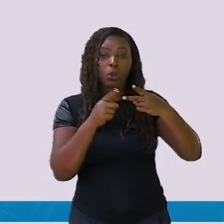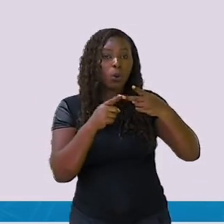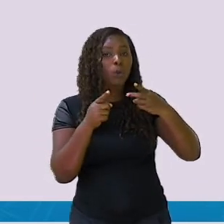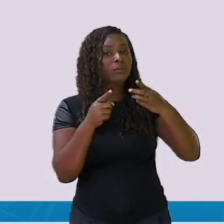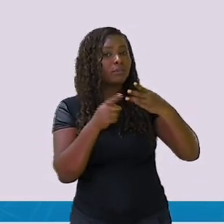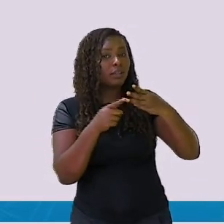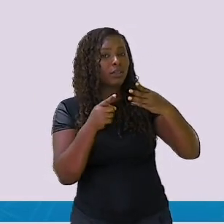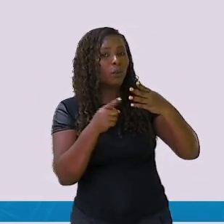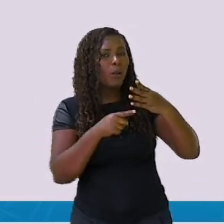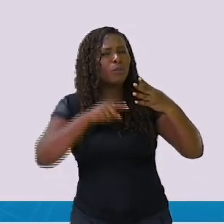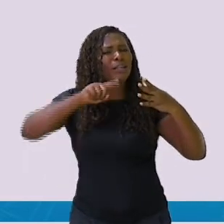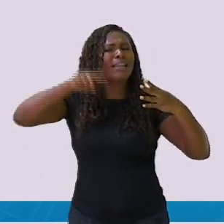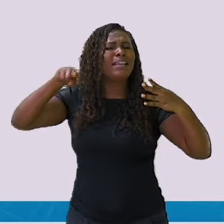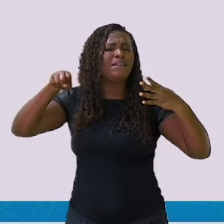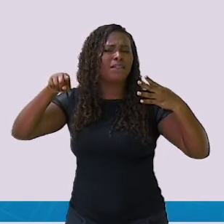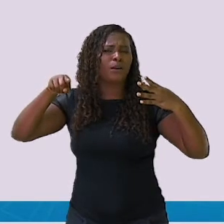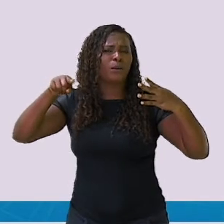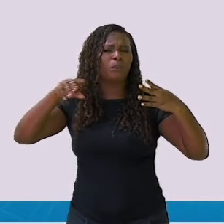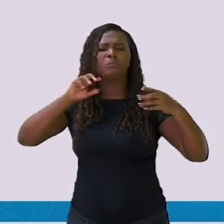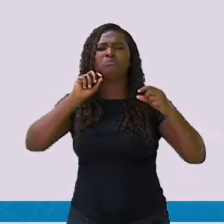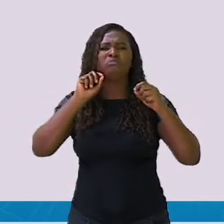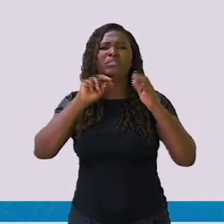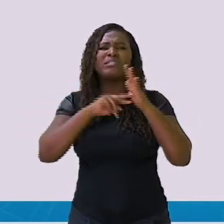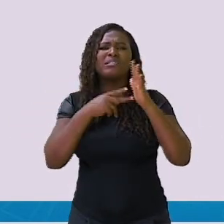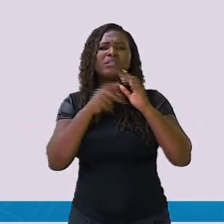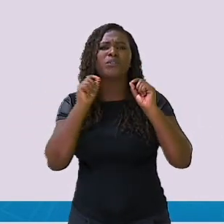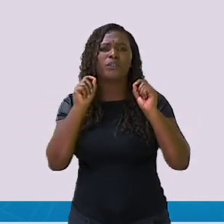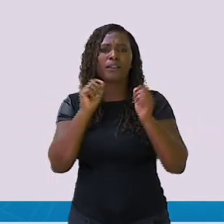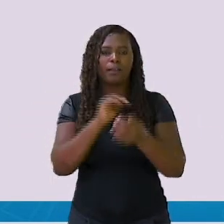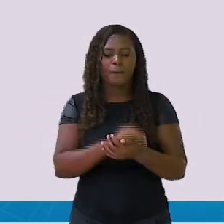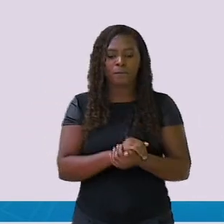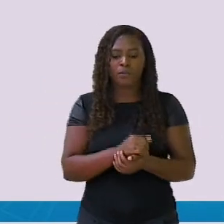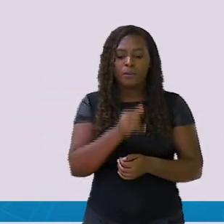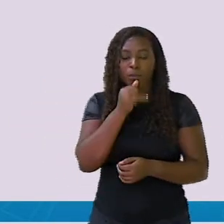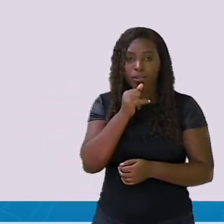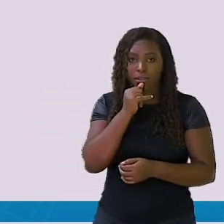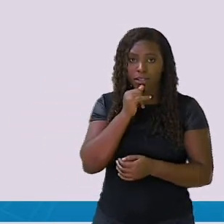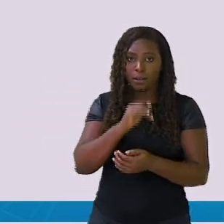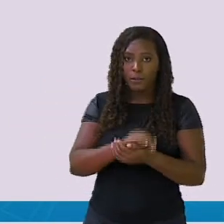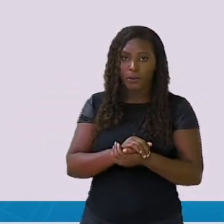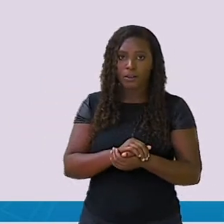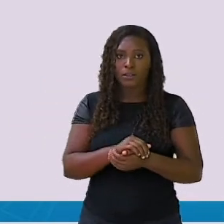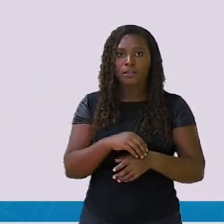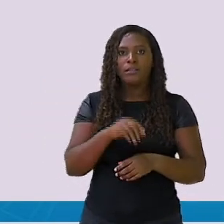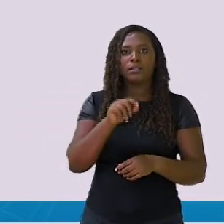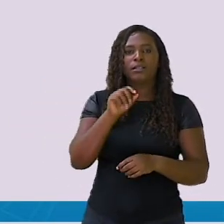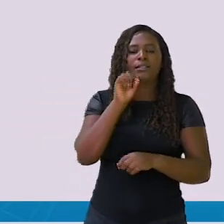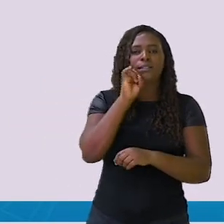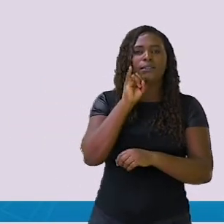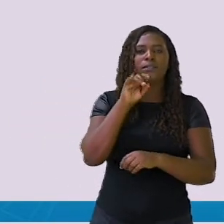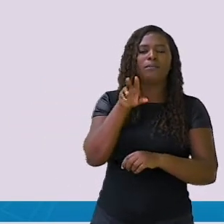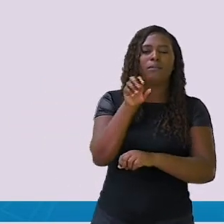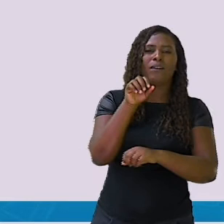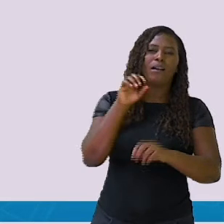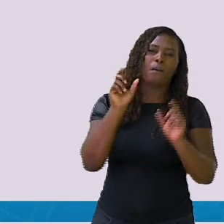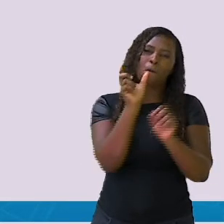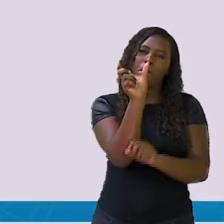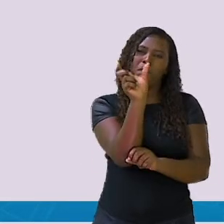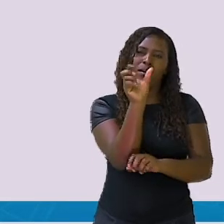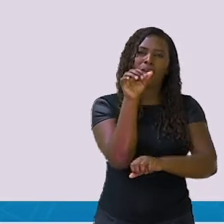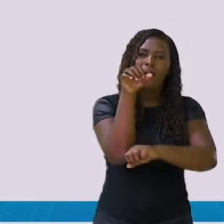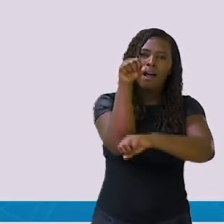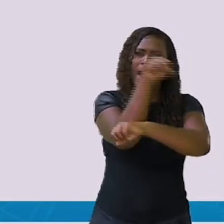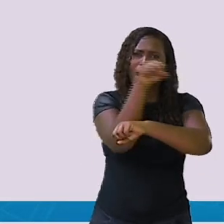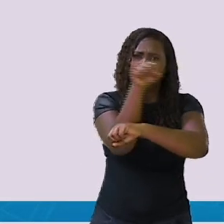transporte, carro. Do carro, você pode falar características do carro, outro balãozinho. Bicicleta, colocou a